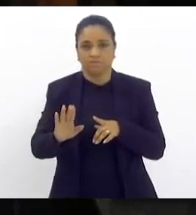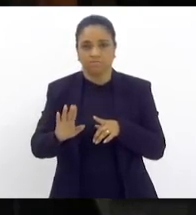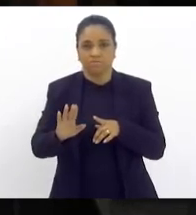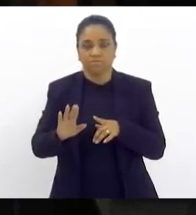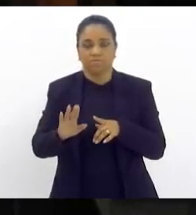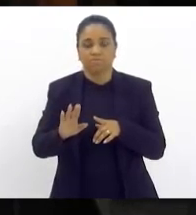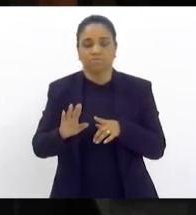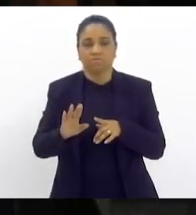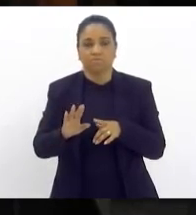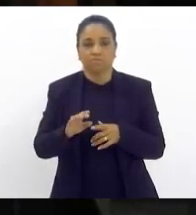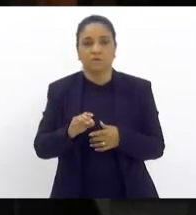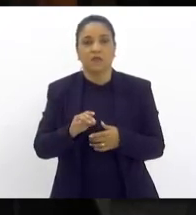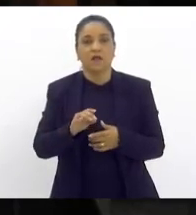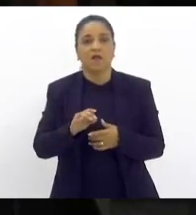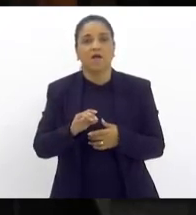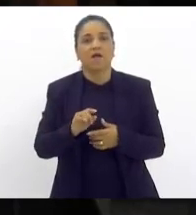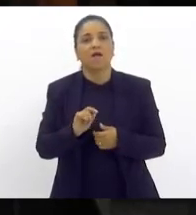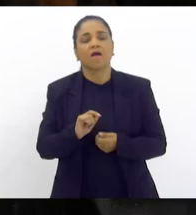além